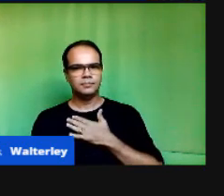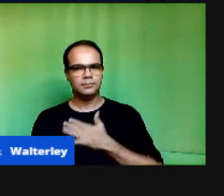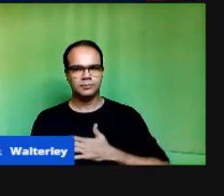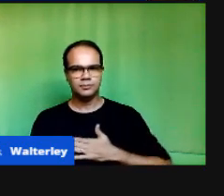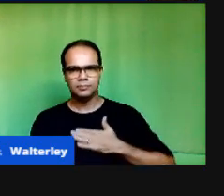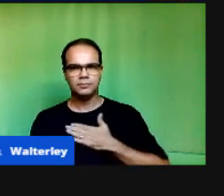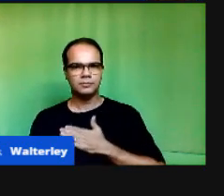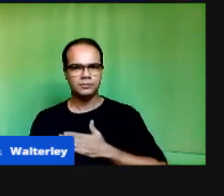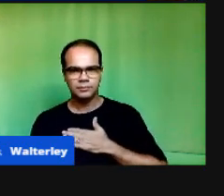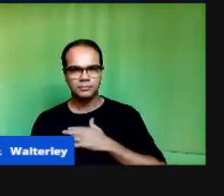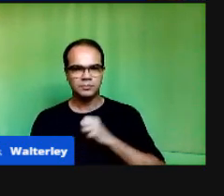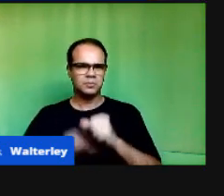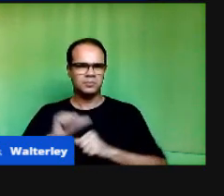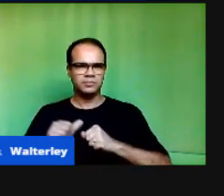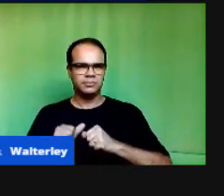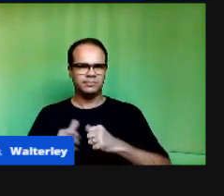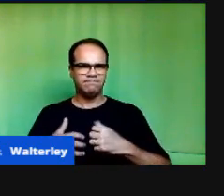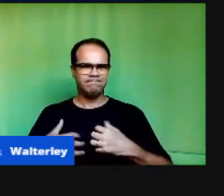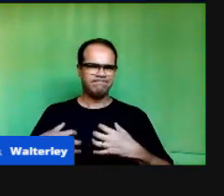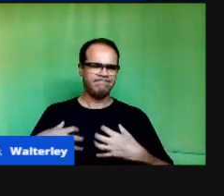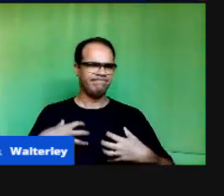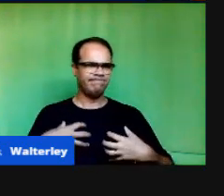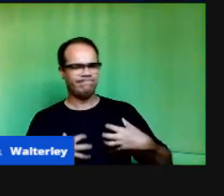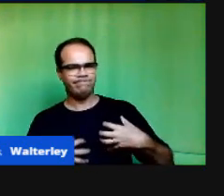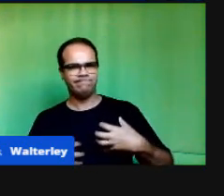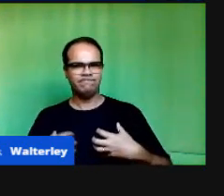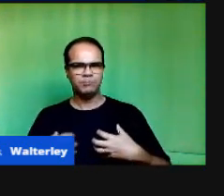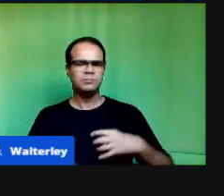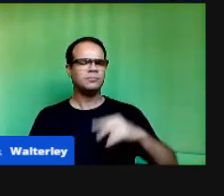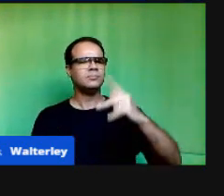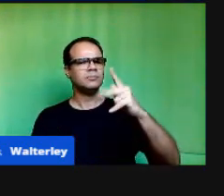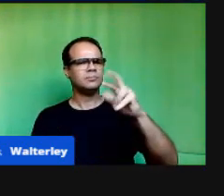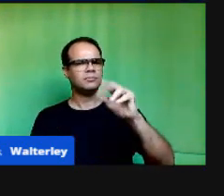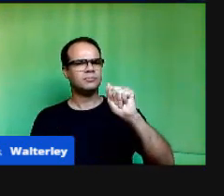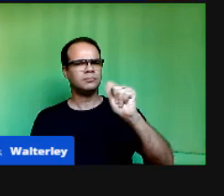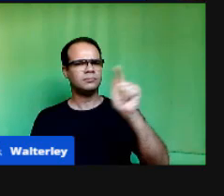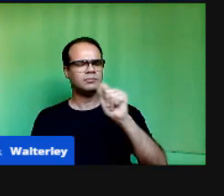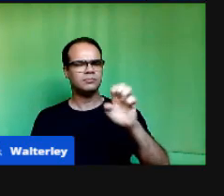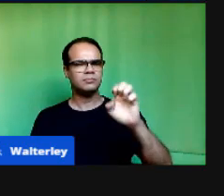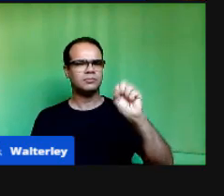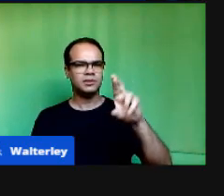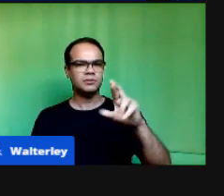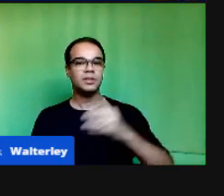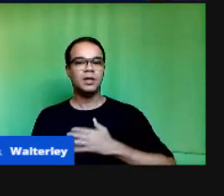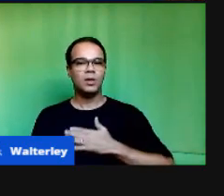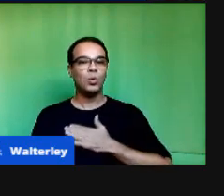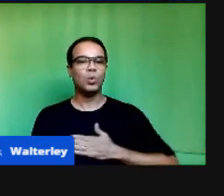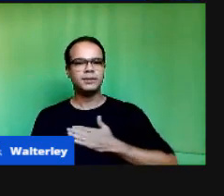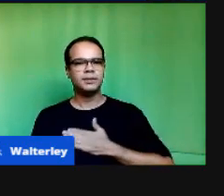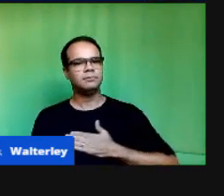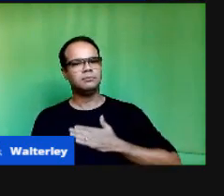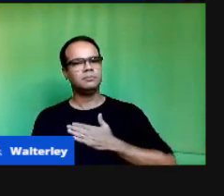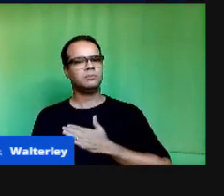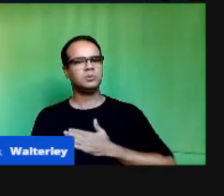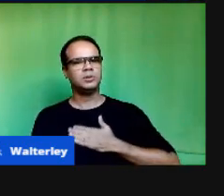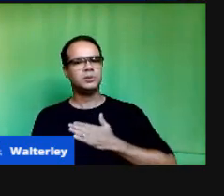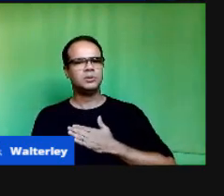habilidade e incômodo. Quando eu falo do prazer, eu vou escrever o que eu